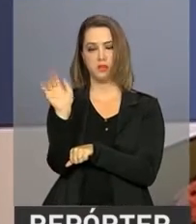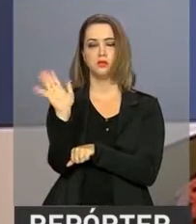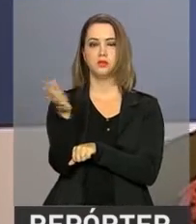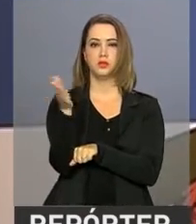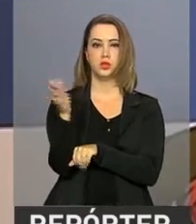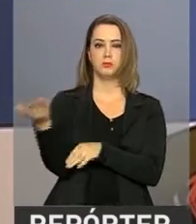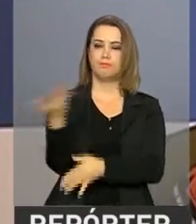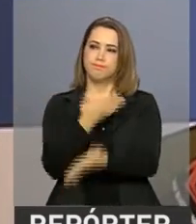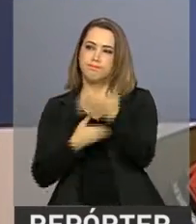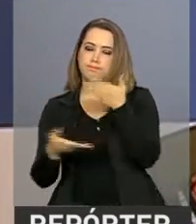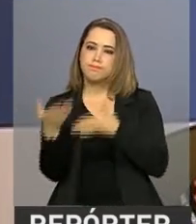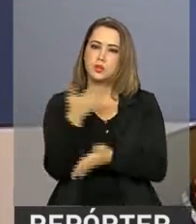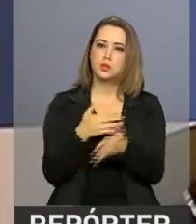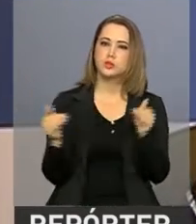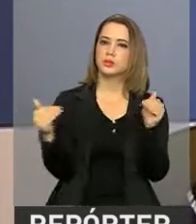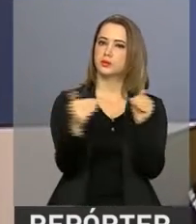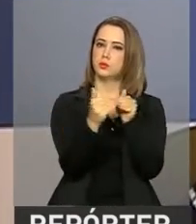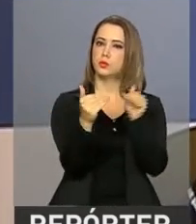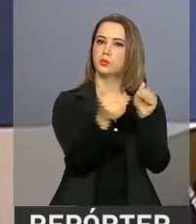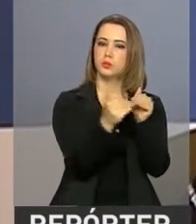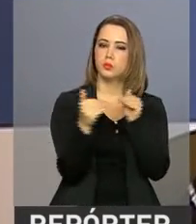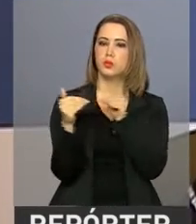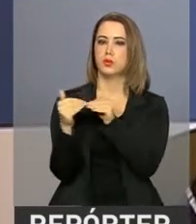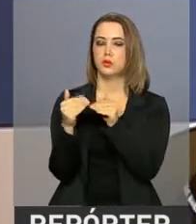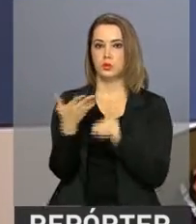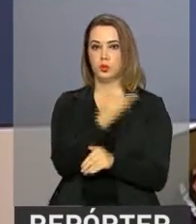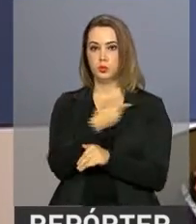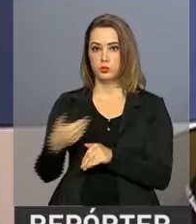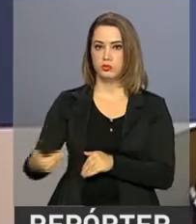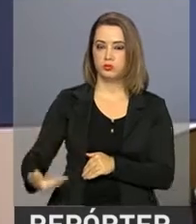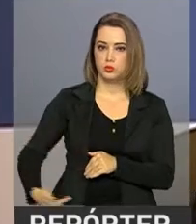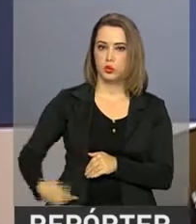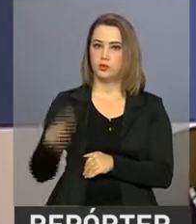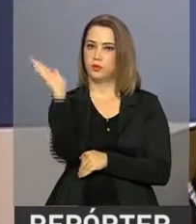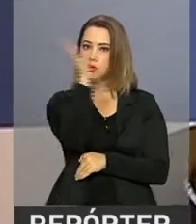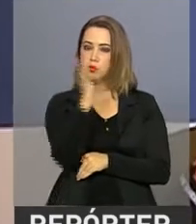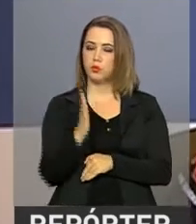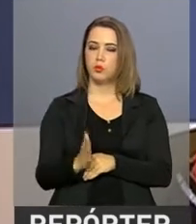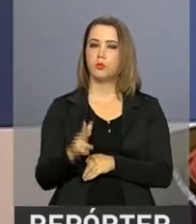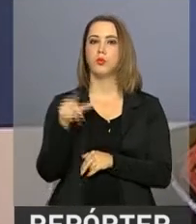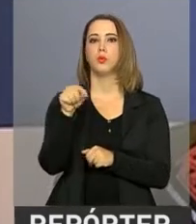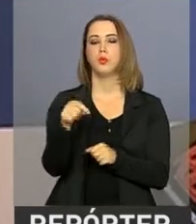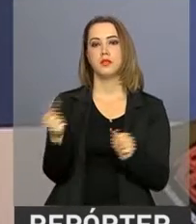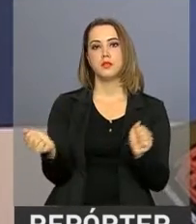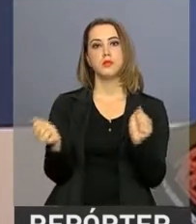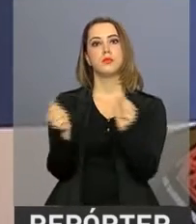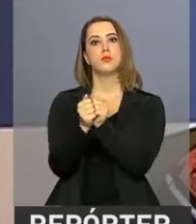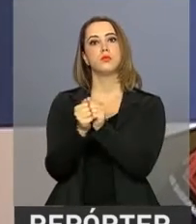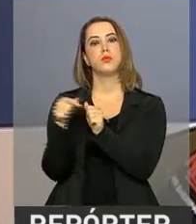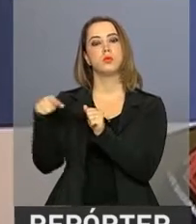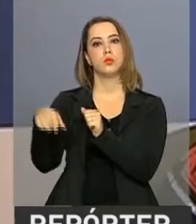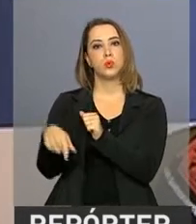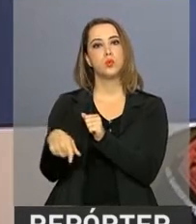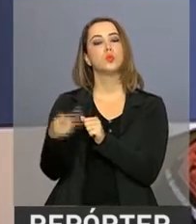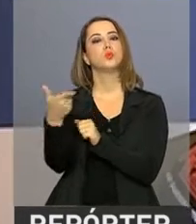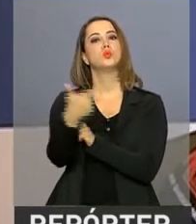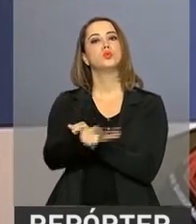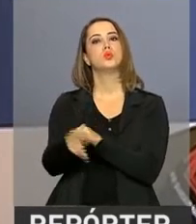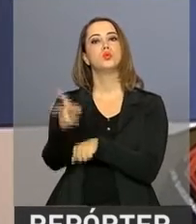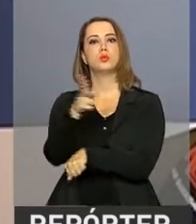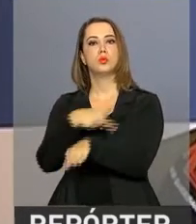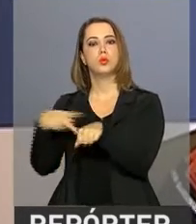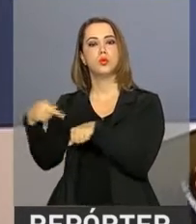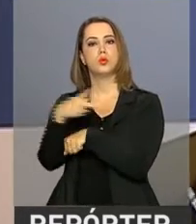negociamos acordos com o seu governo o brasil negociou acordos com a colômbia eo peru